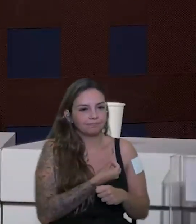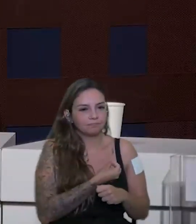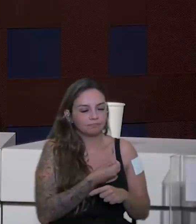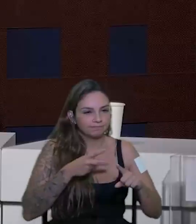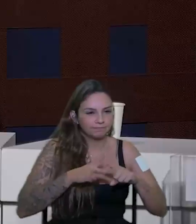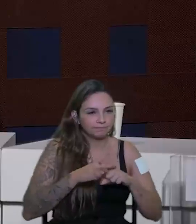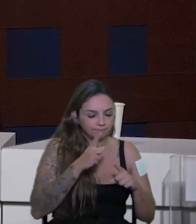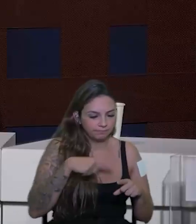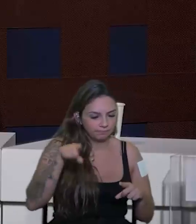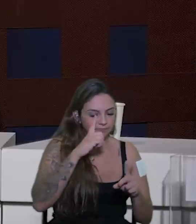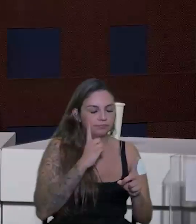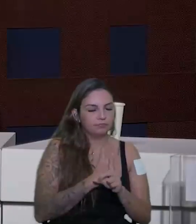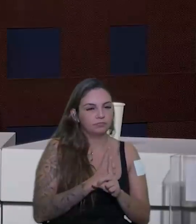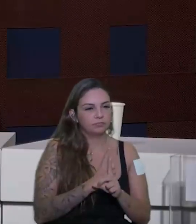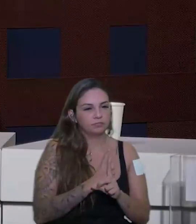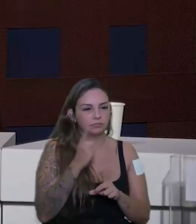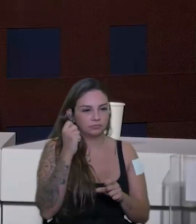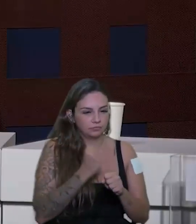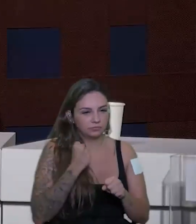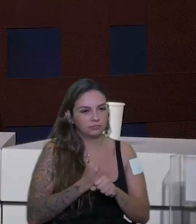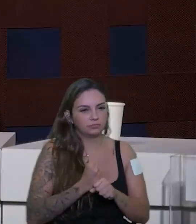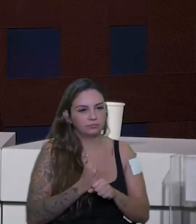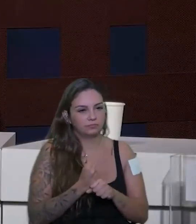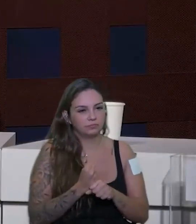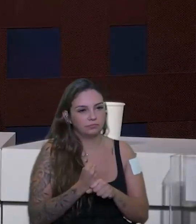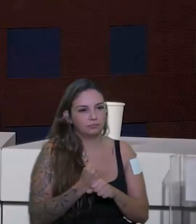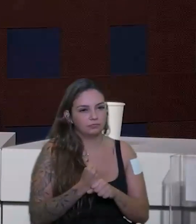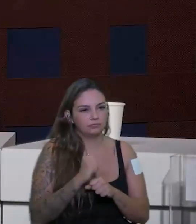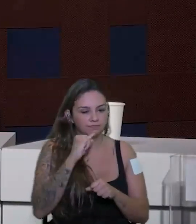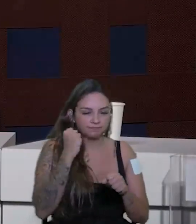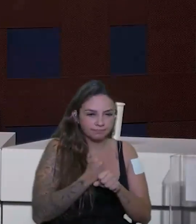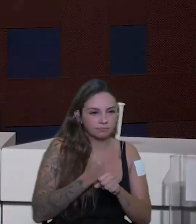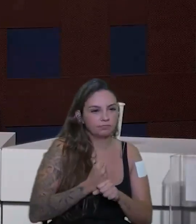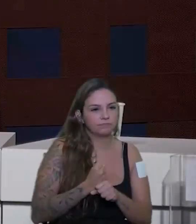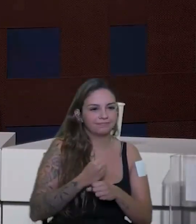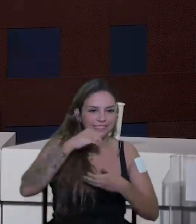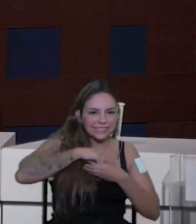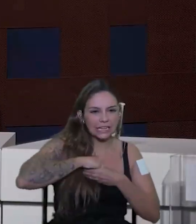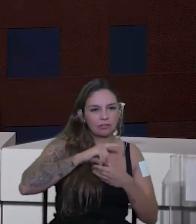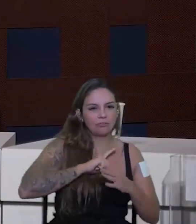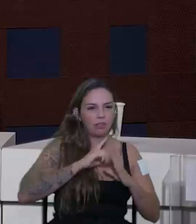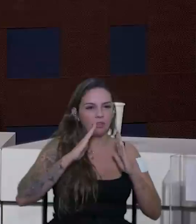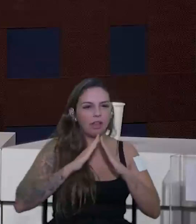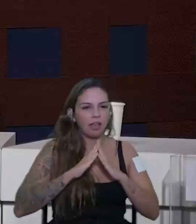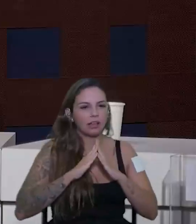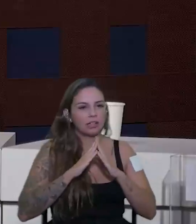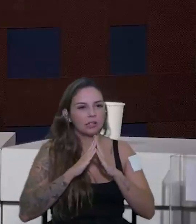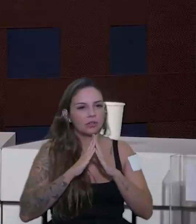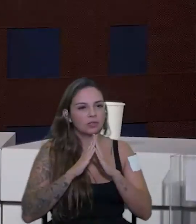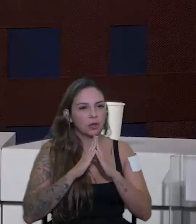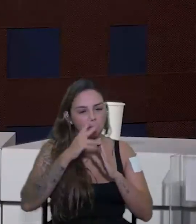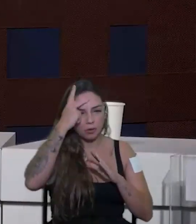que ferramentas elas encontram para construir-se, né, se construírem subjetivamente, terem um lastro de serem pessoas